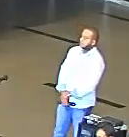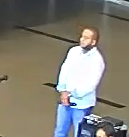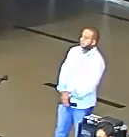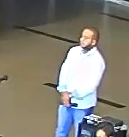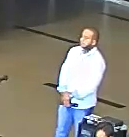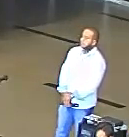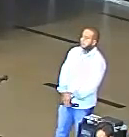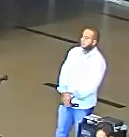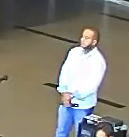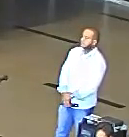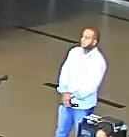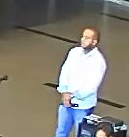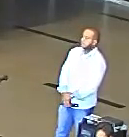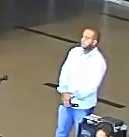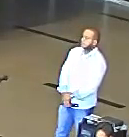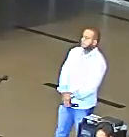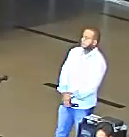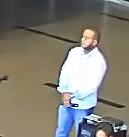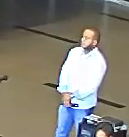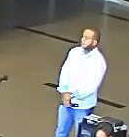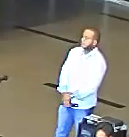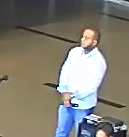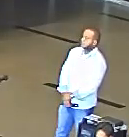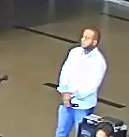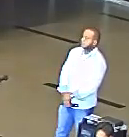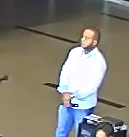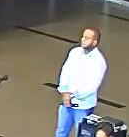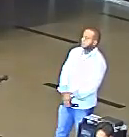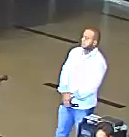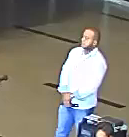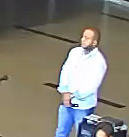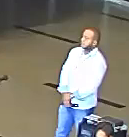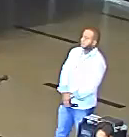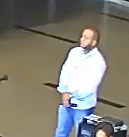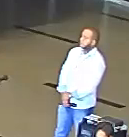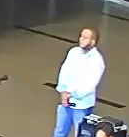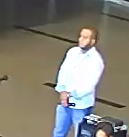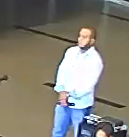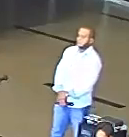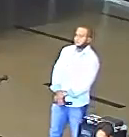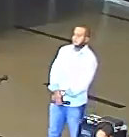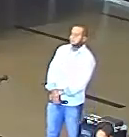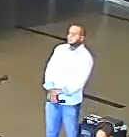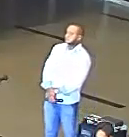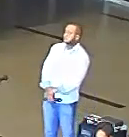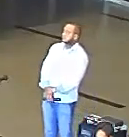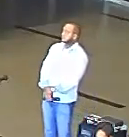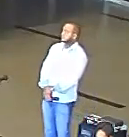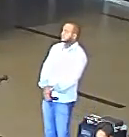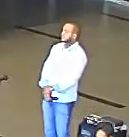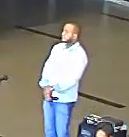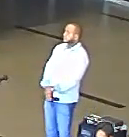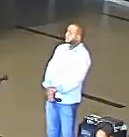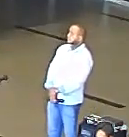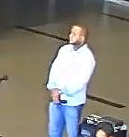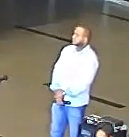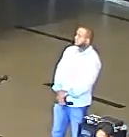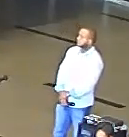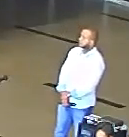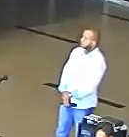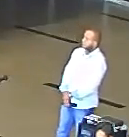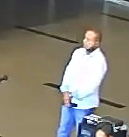símbolo a cadeira de transbordo a gente continua falando elaa continua válida e eh PR os terminais não é